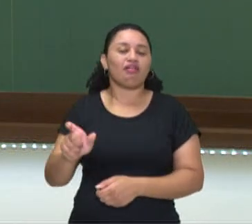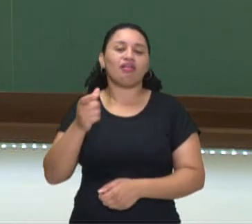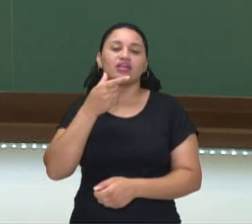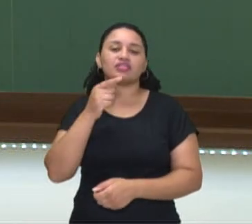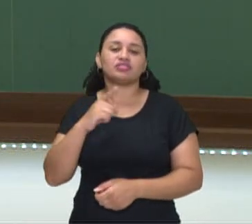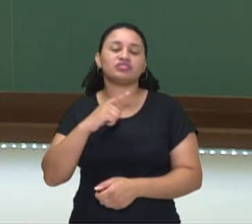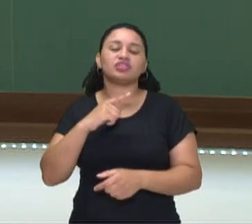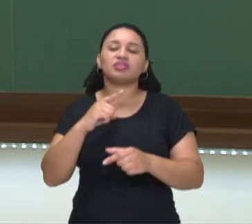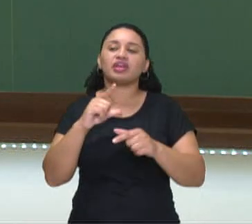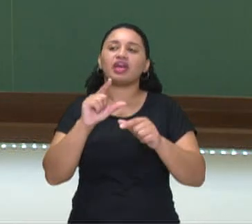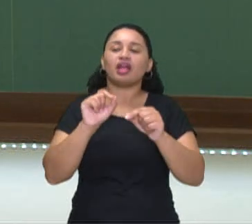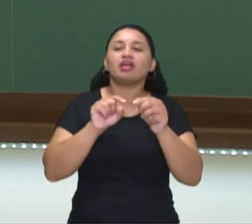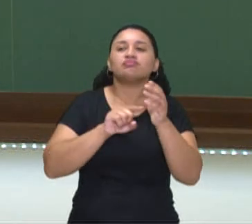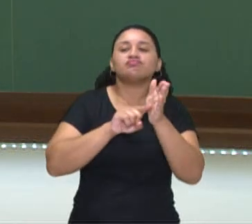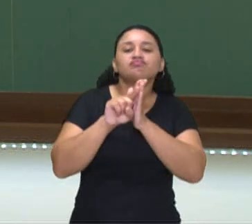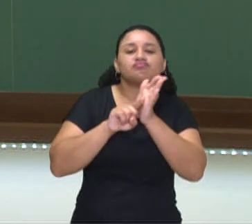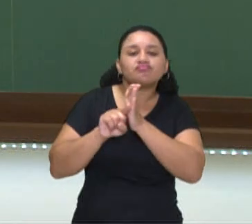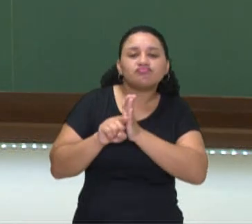estudioso das